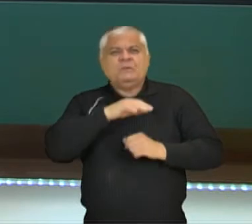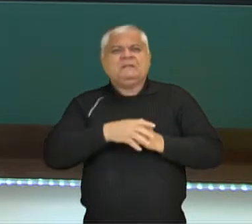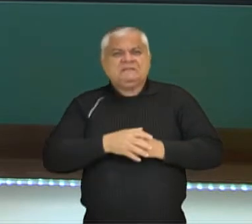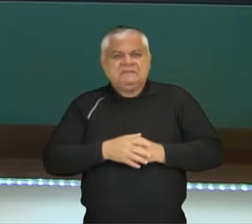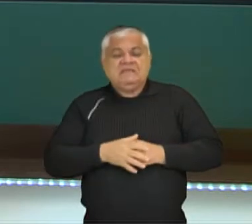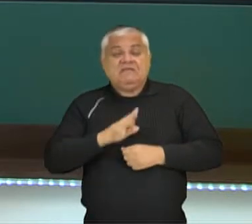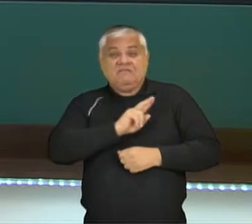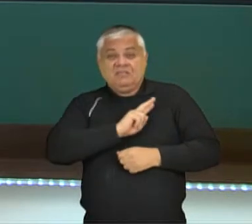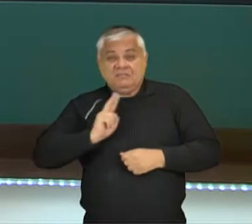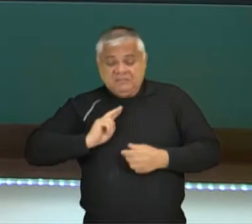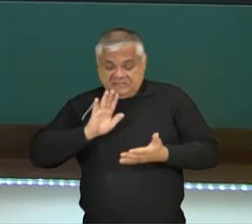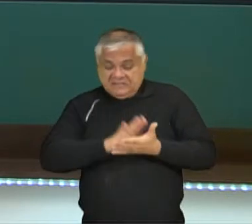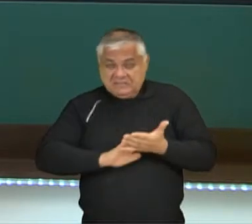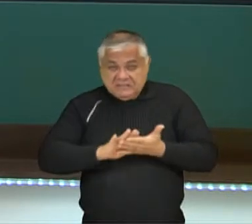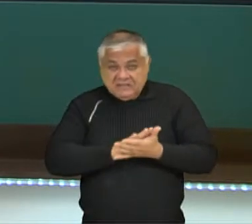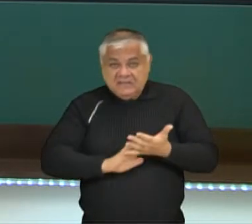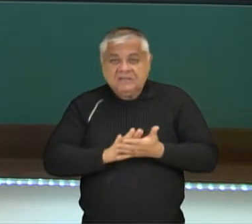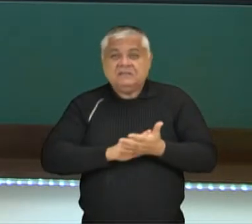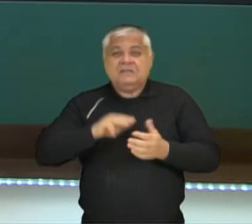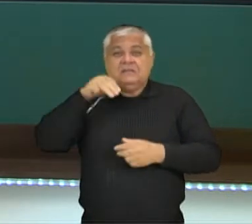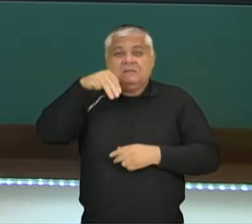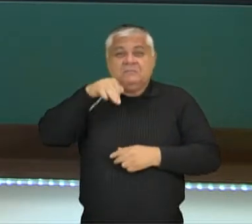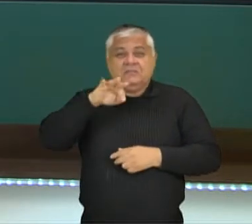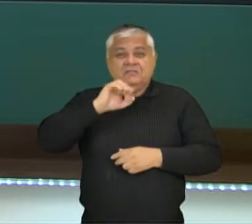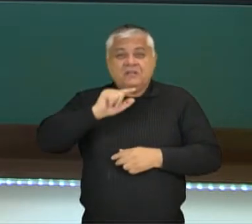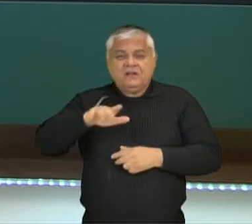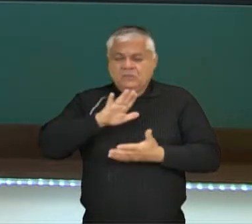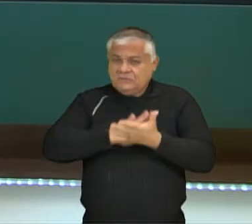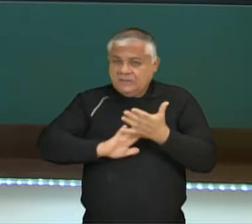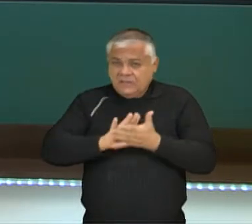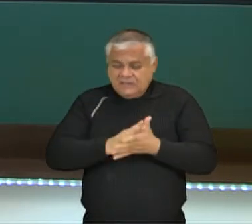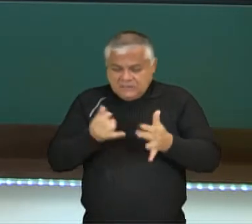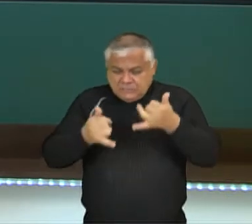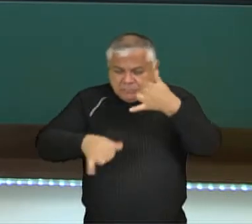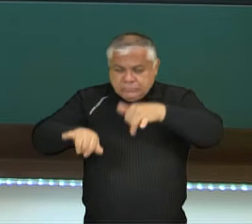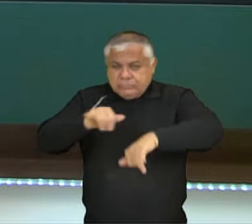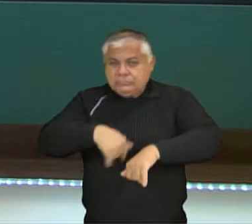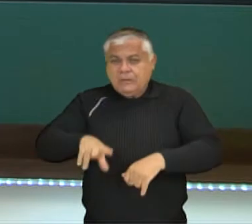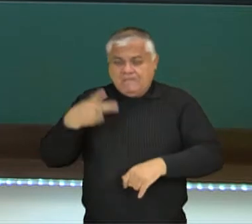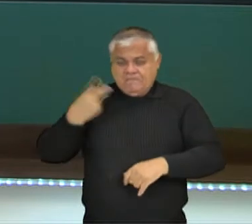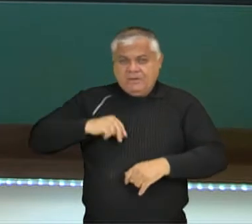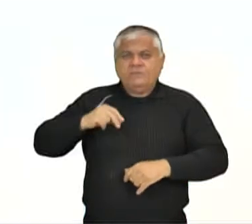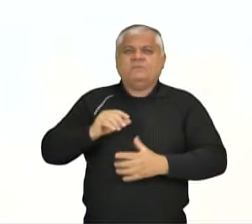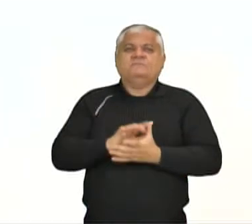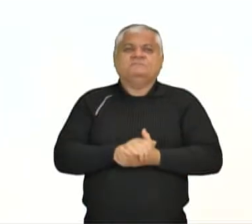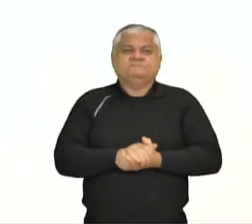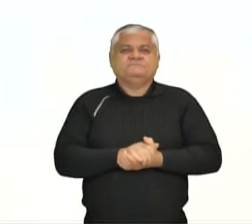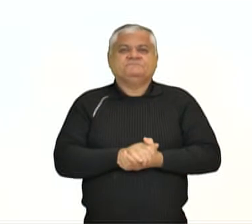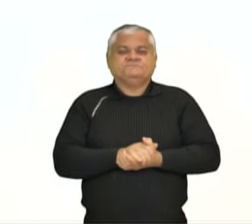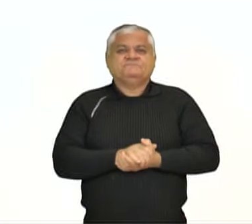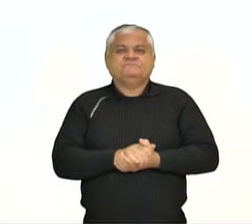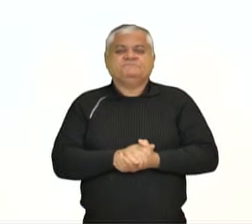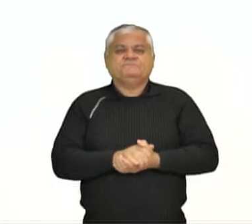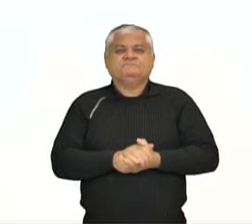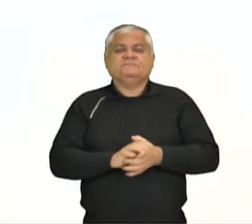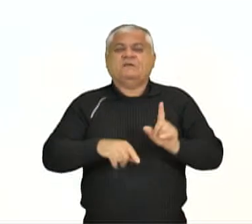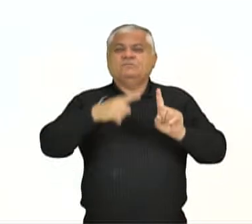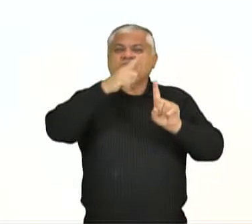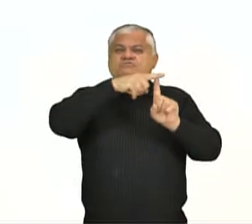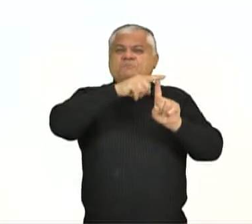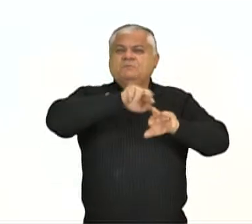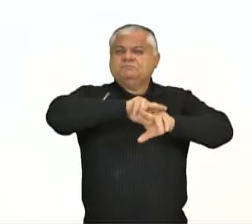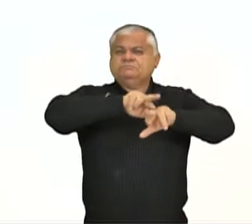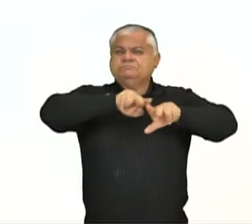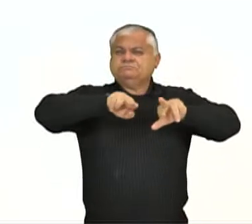vitamina, não vai trazer mineral e, além disso, tem componente dentro dele, Os vários tipos de